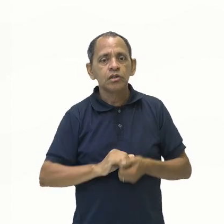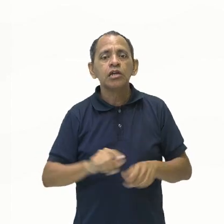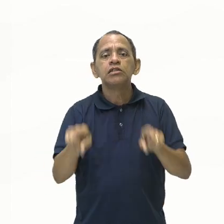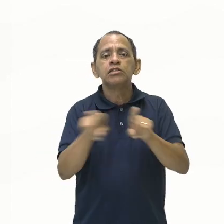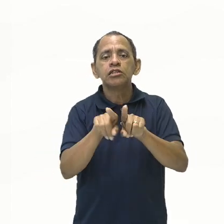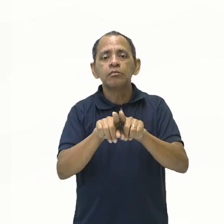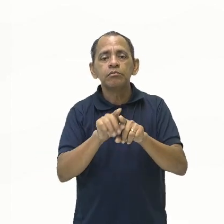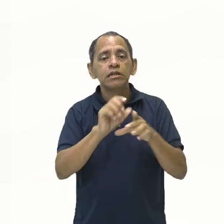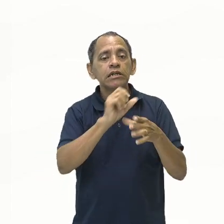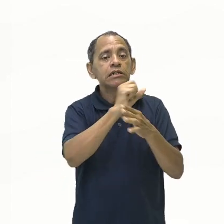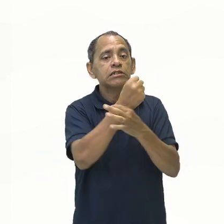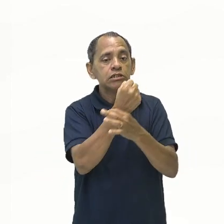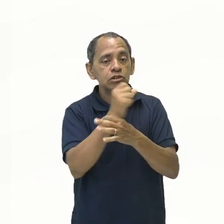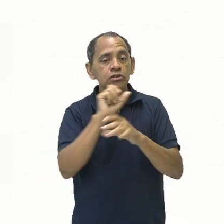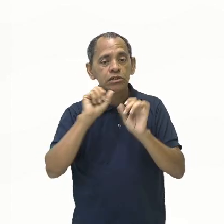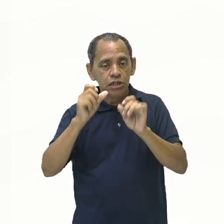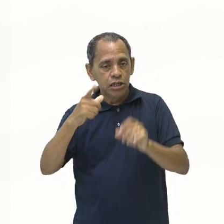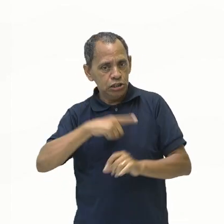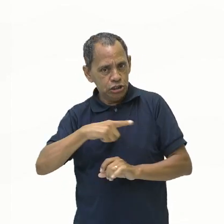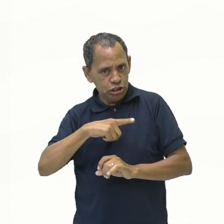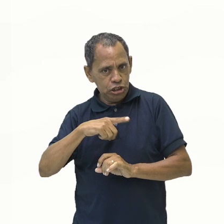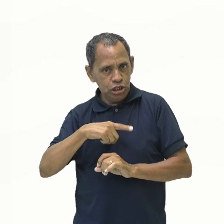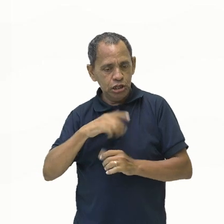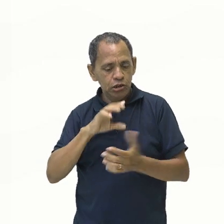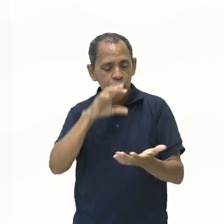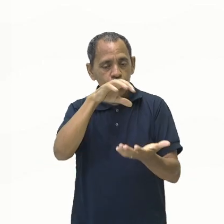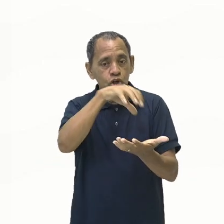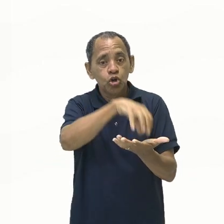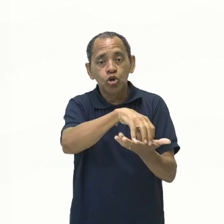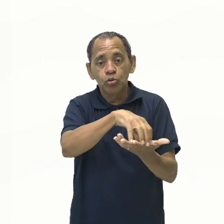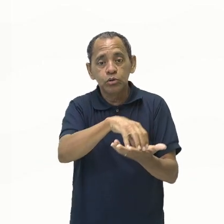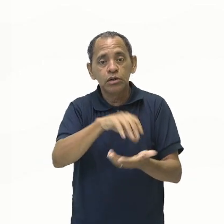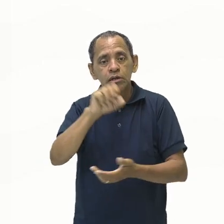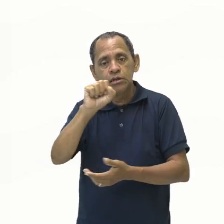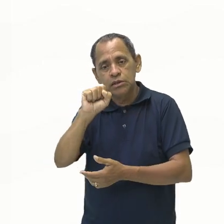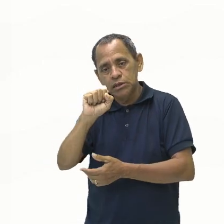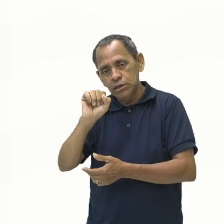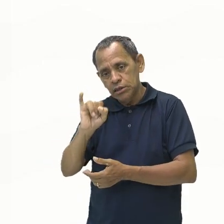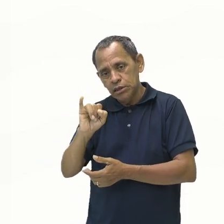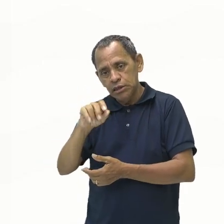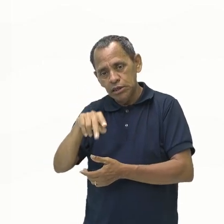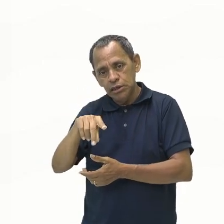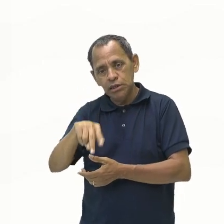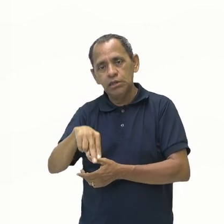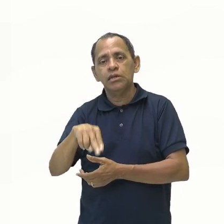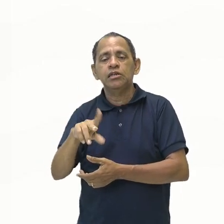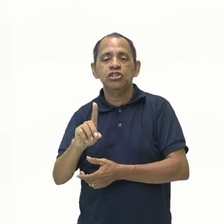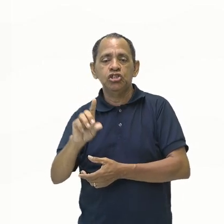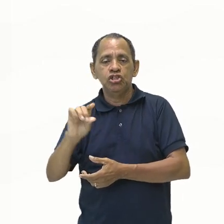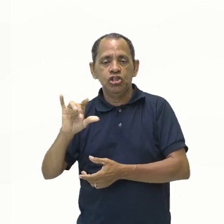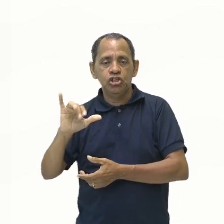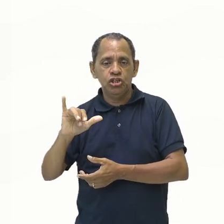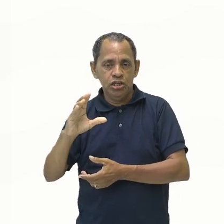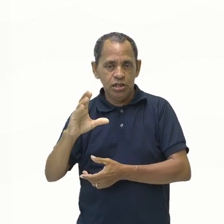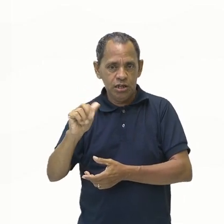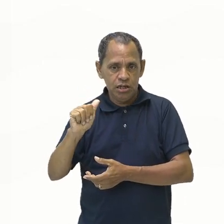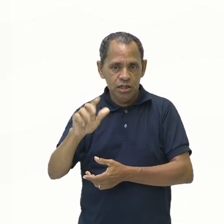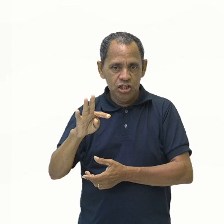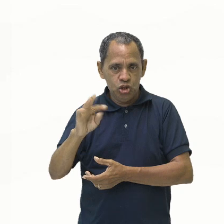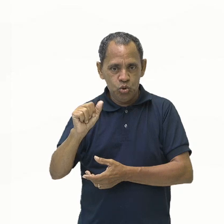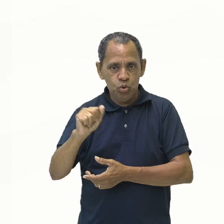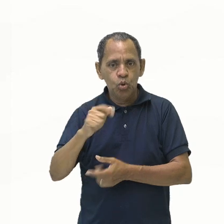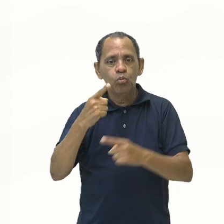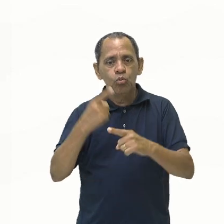é garantido pela existência de sindicatos, e isso aqui é muito importante, porque os sindicatos,